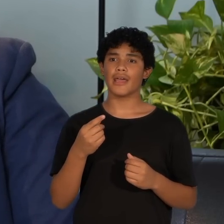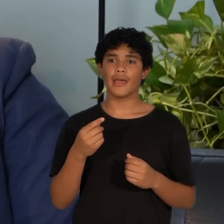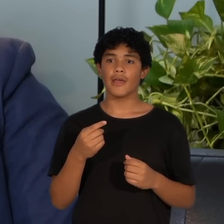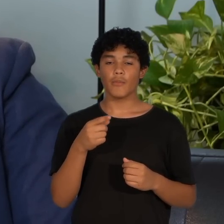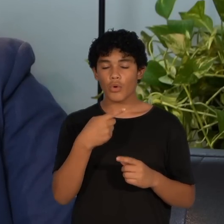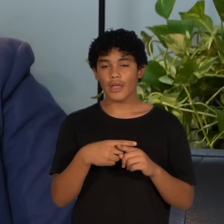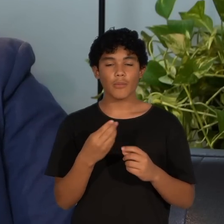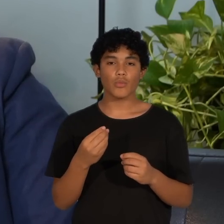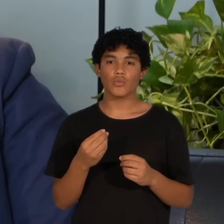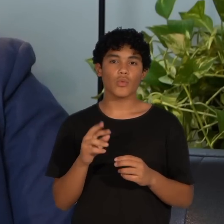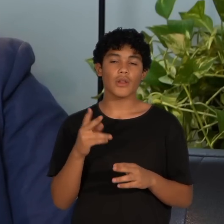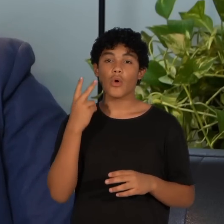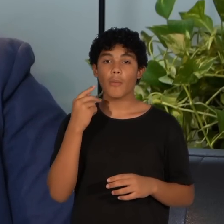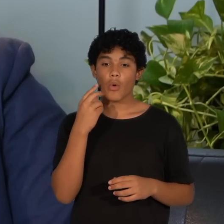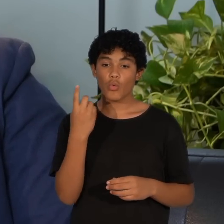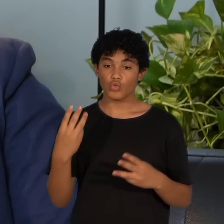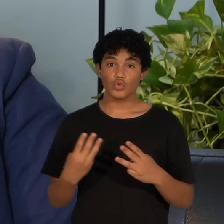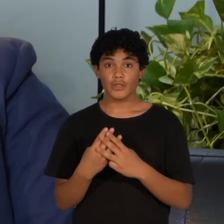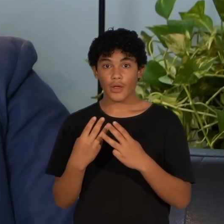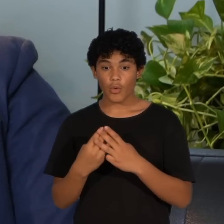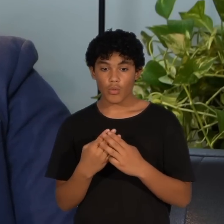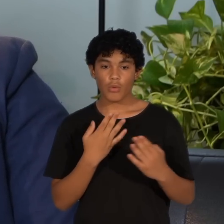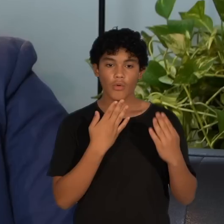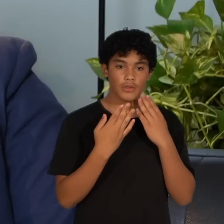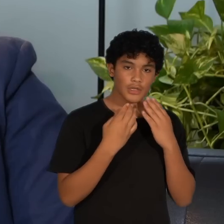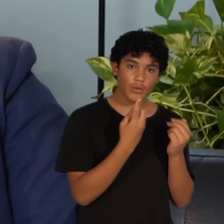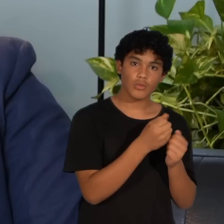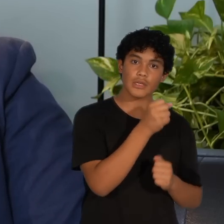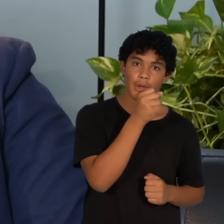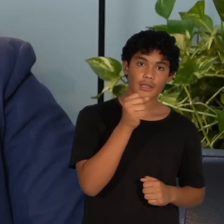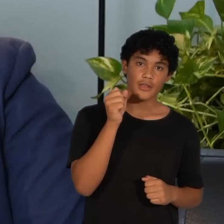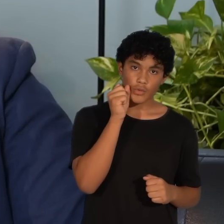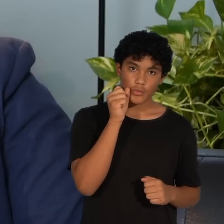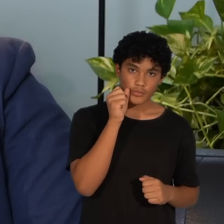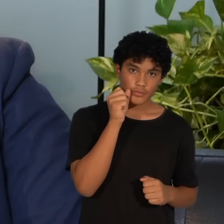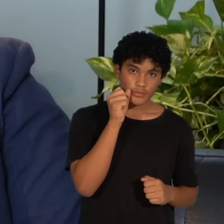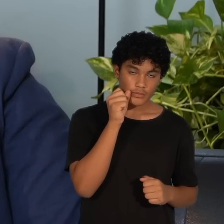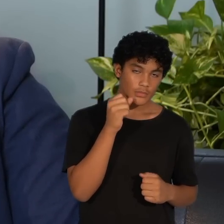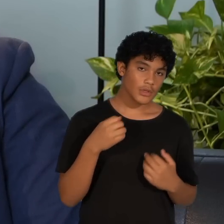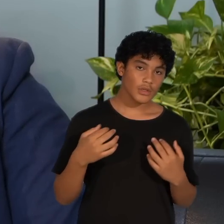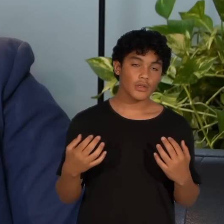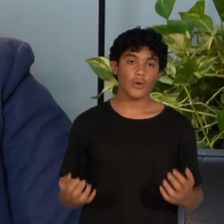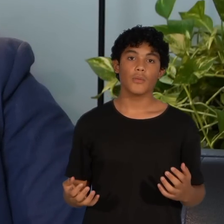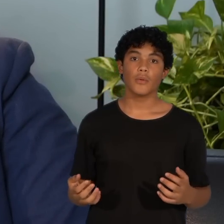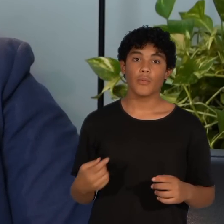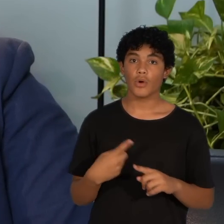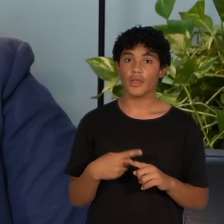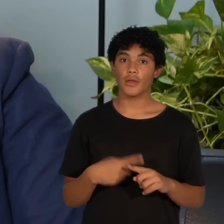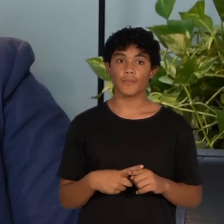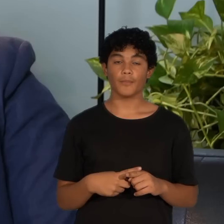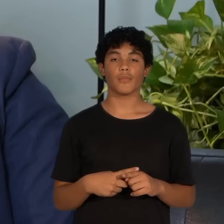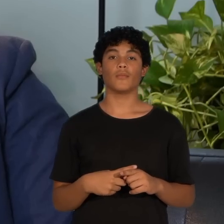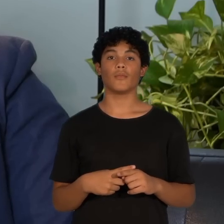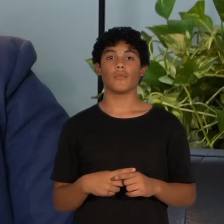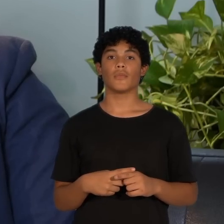você ver um judeu falando com um samaritano, tá? Uhum. Retomando aqui o que o pastor Tony trouxe para nós, né?